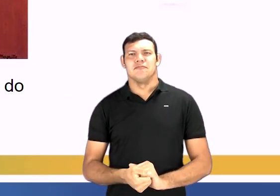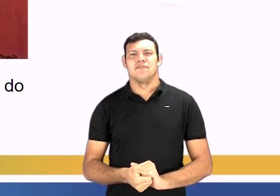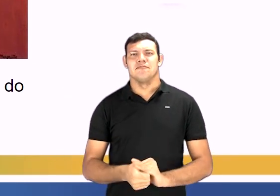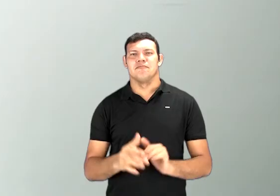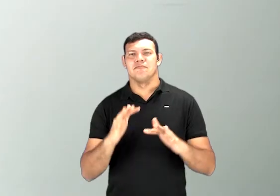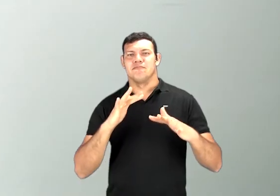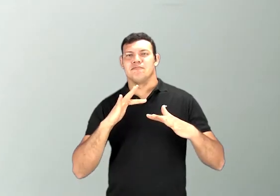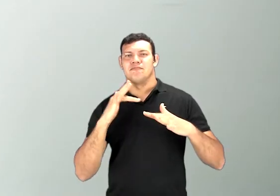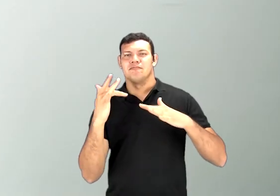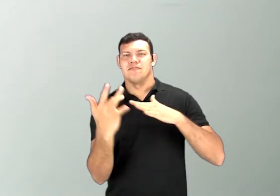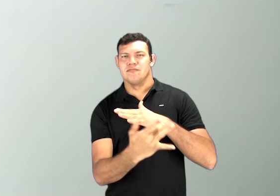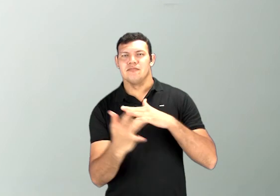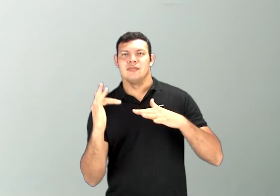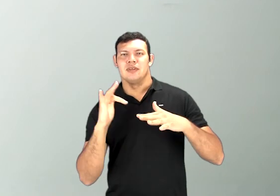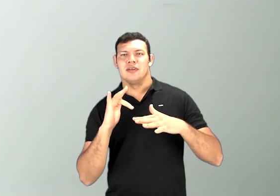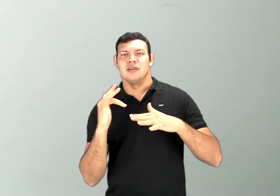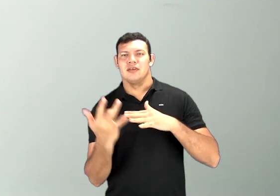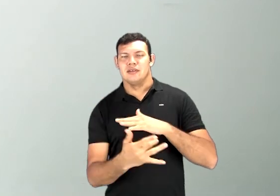tem sido mais